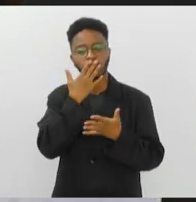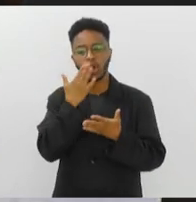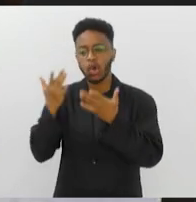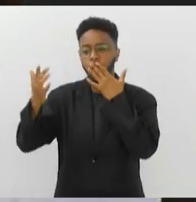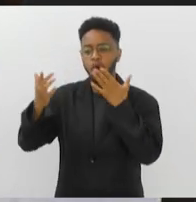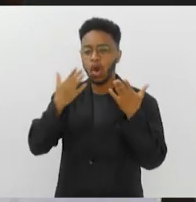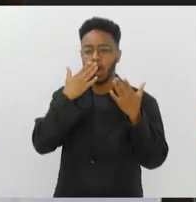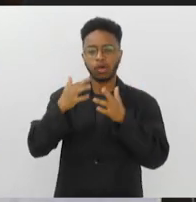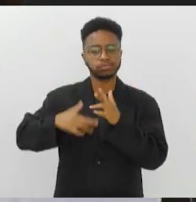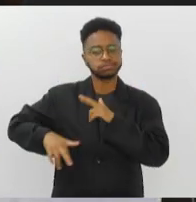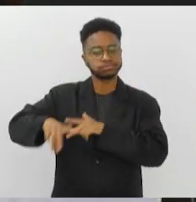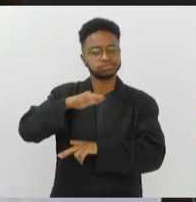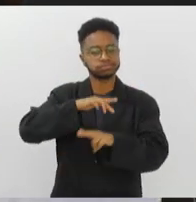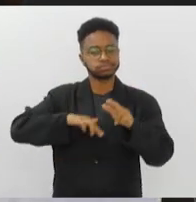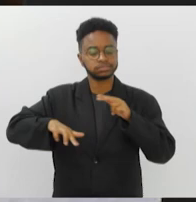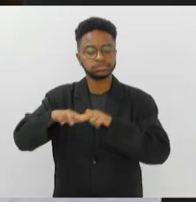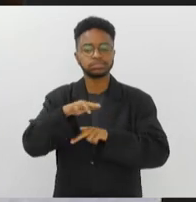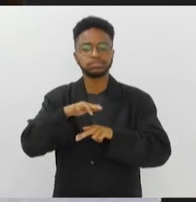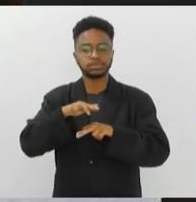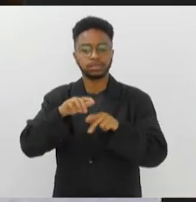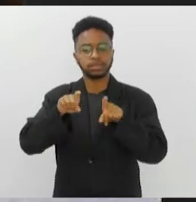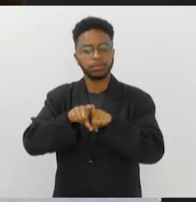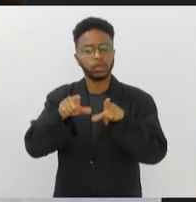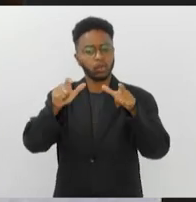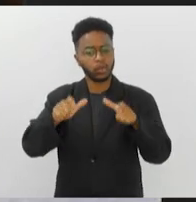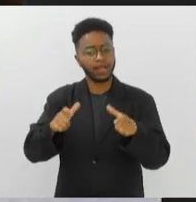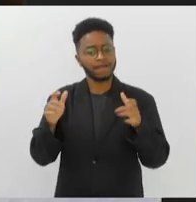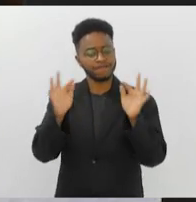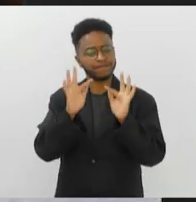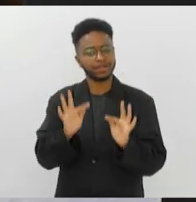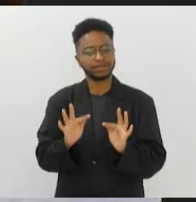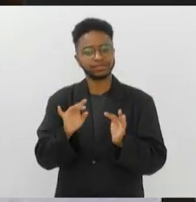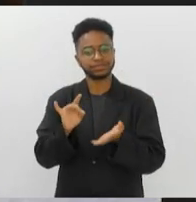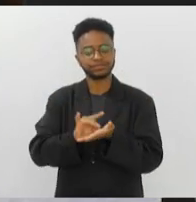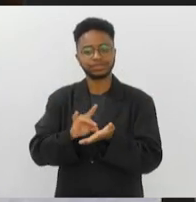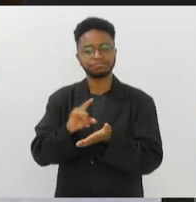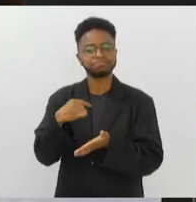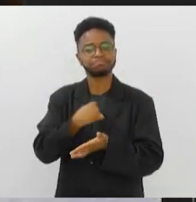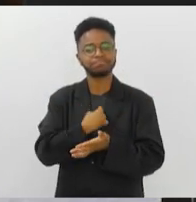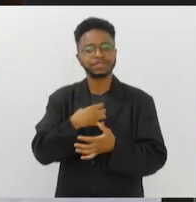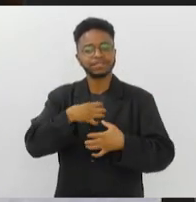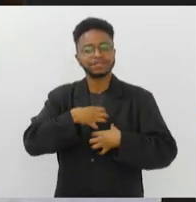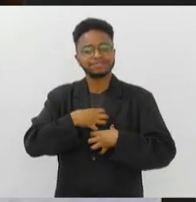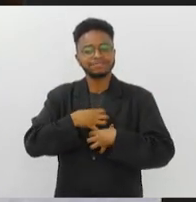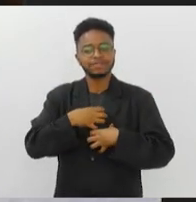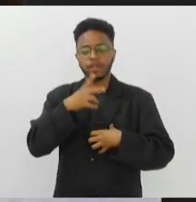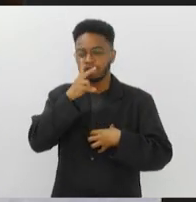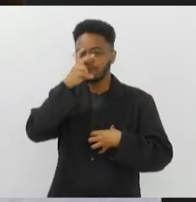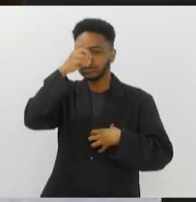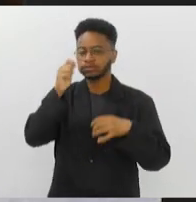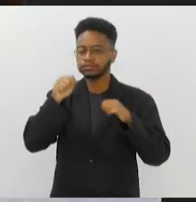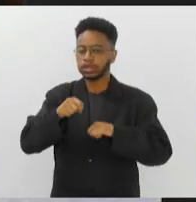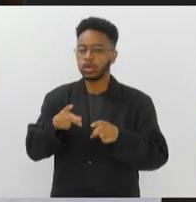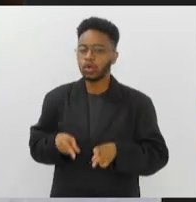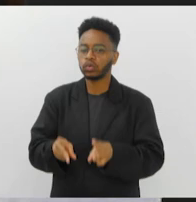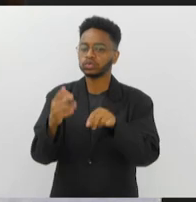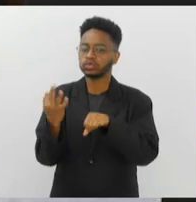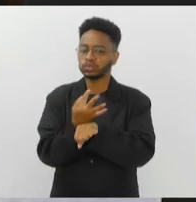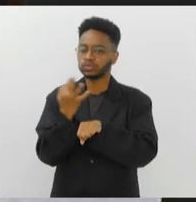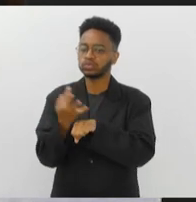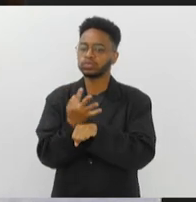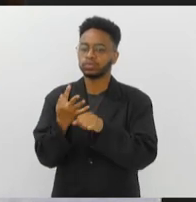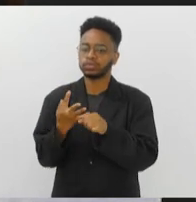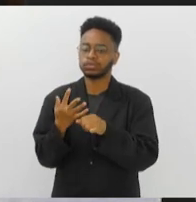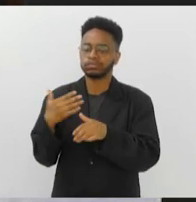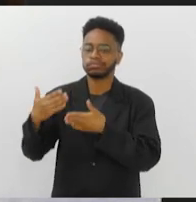plenário tão diverso, esse plenário tão feliz, realmente nos dá fôlego para continuar suportando o que a gente suporta aqui no